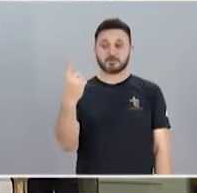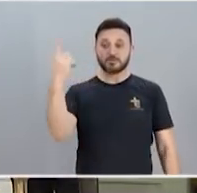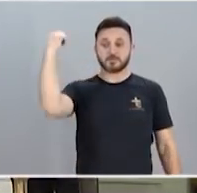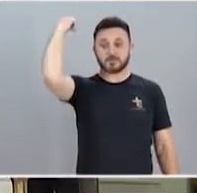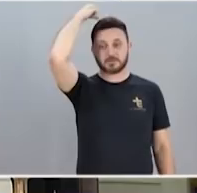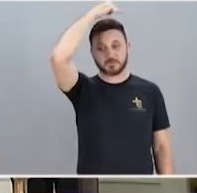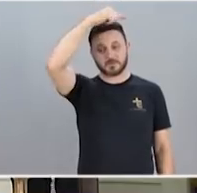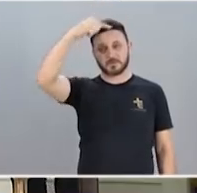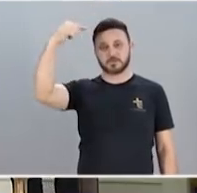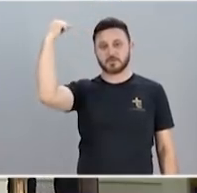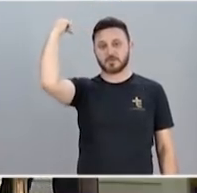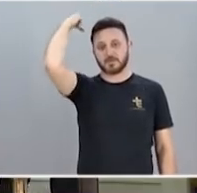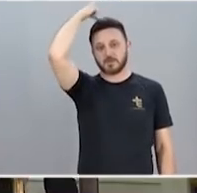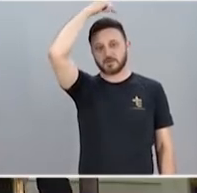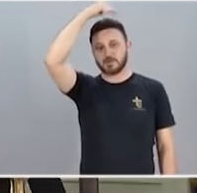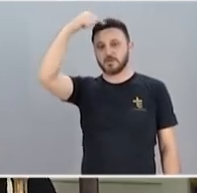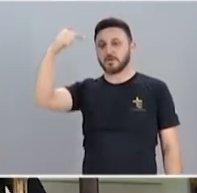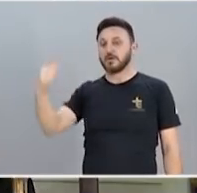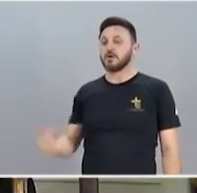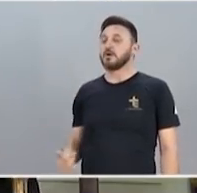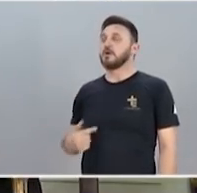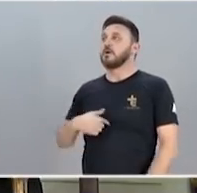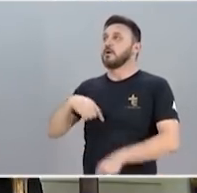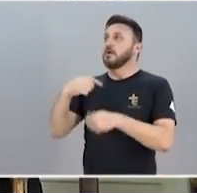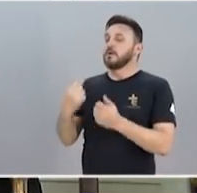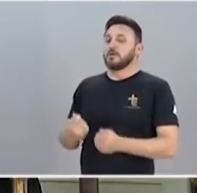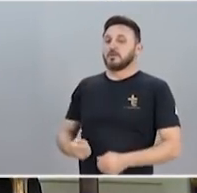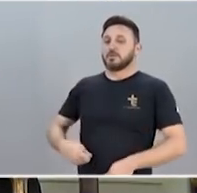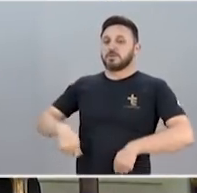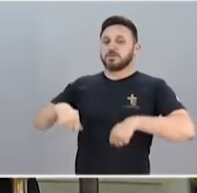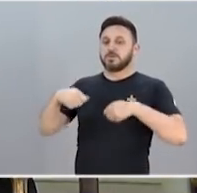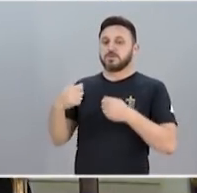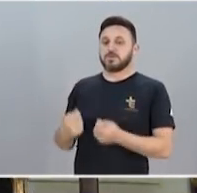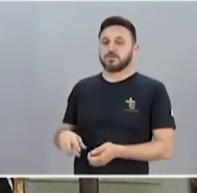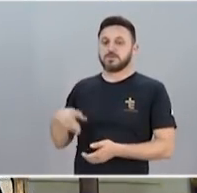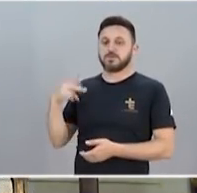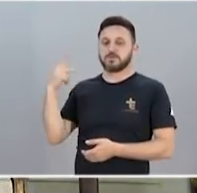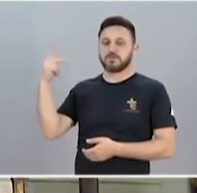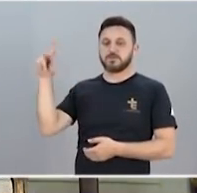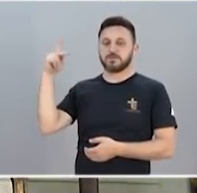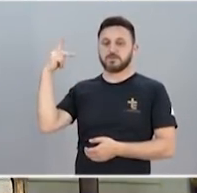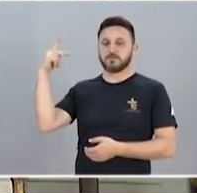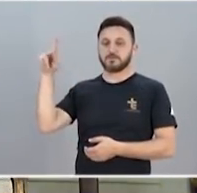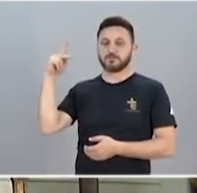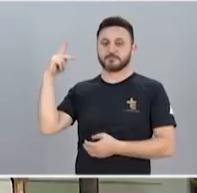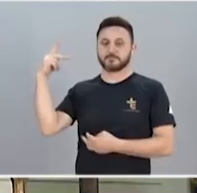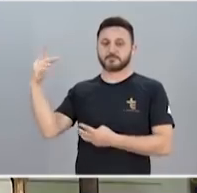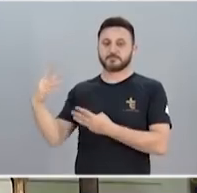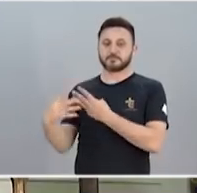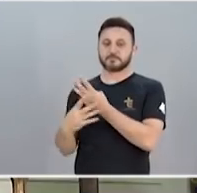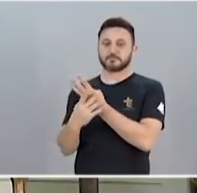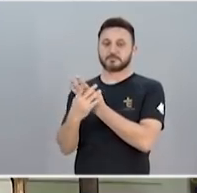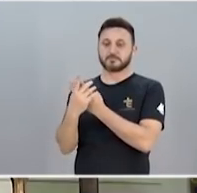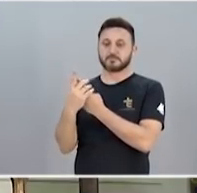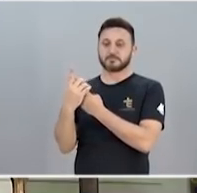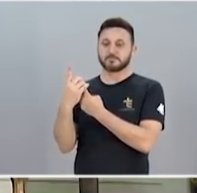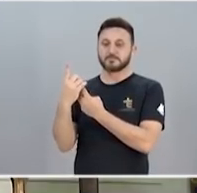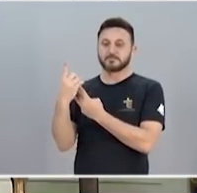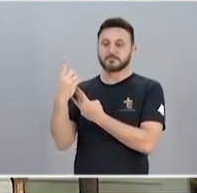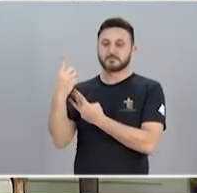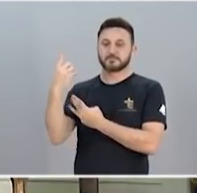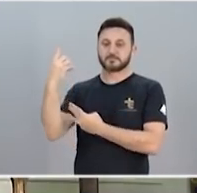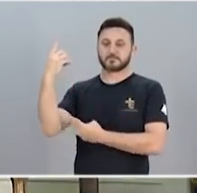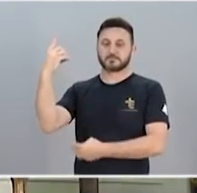Trindade Santa, eu preciso de ti.